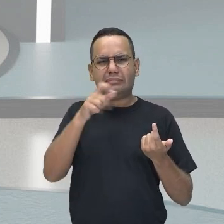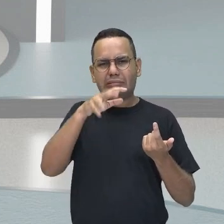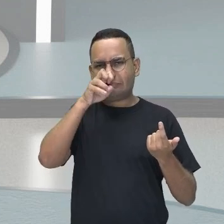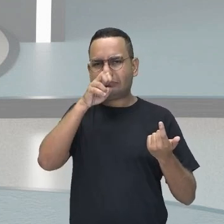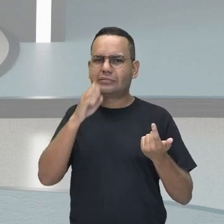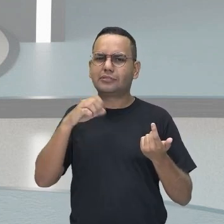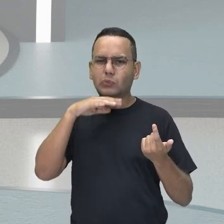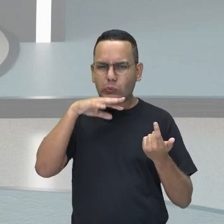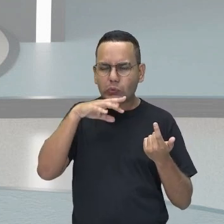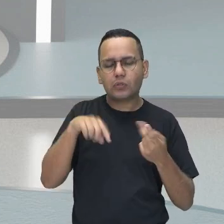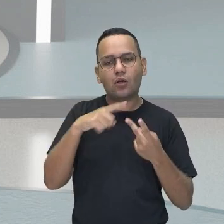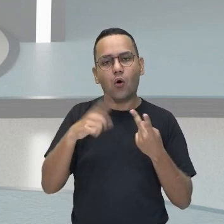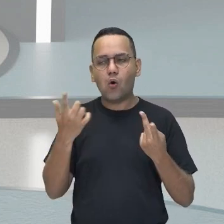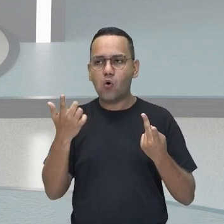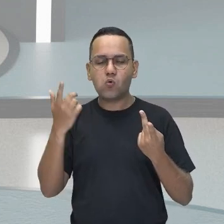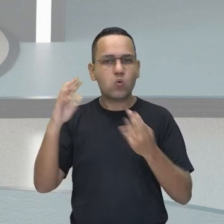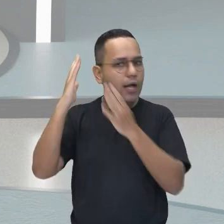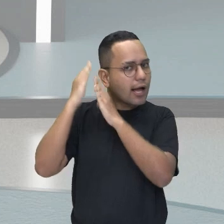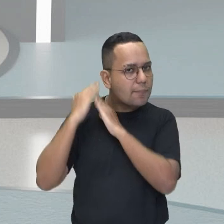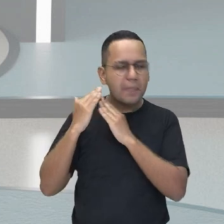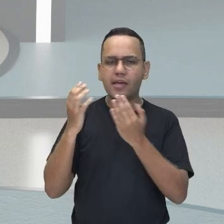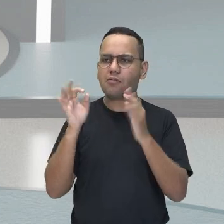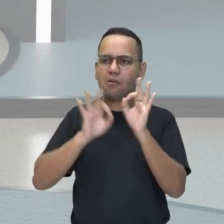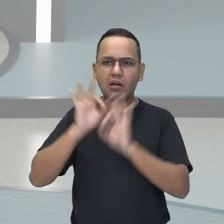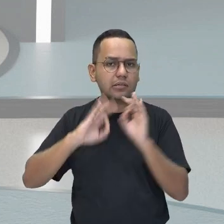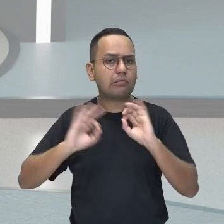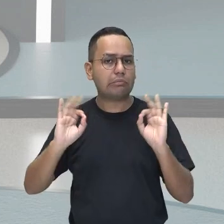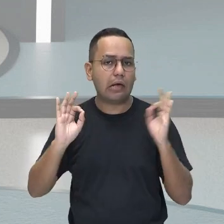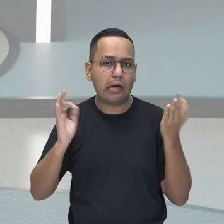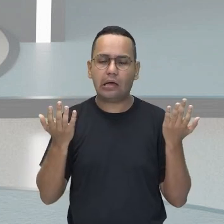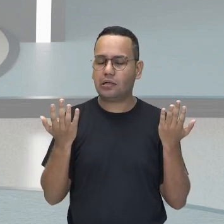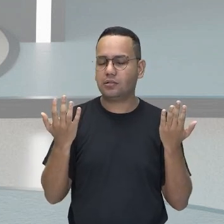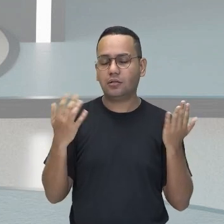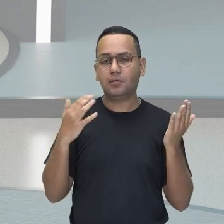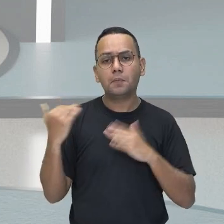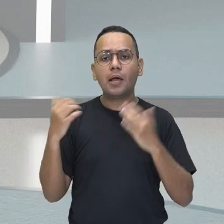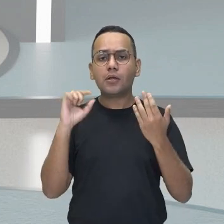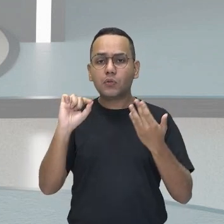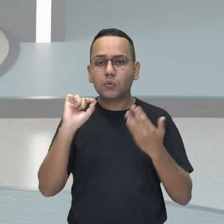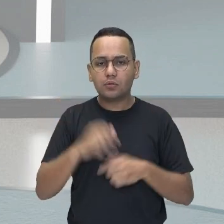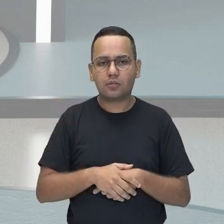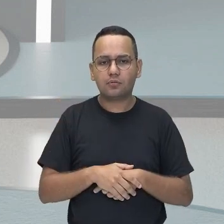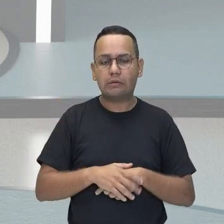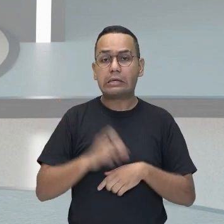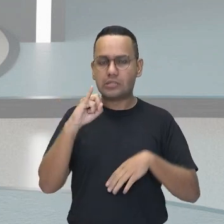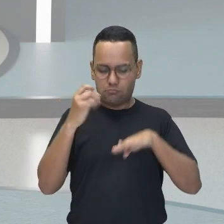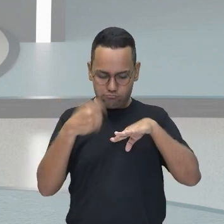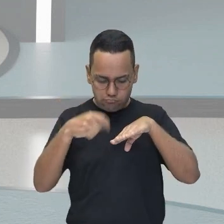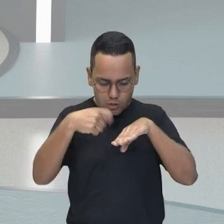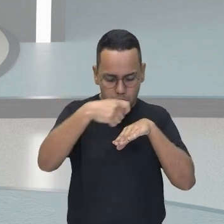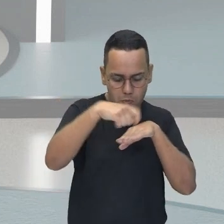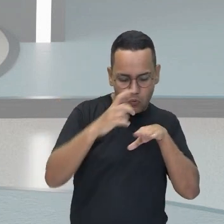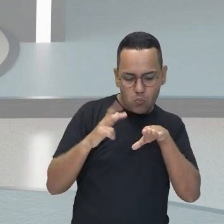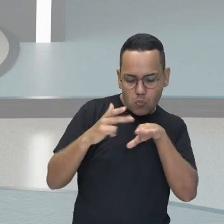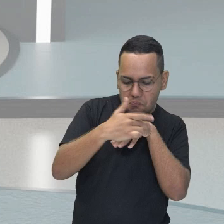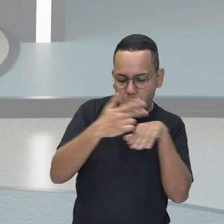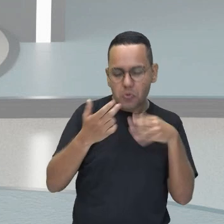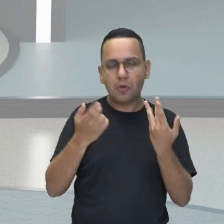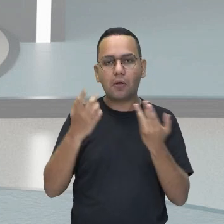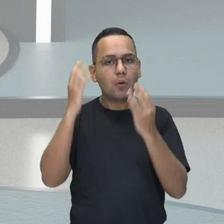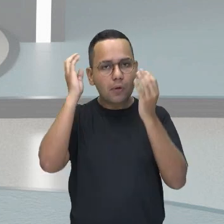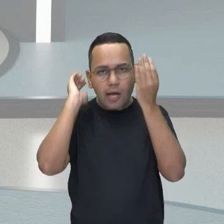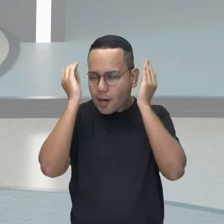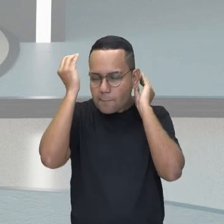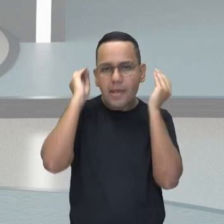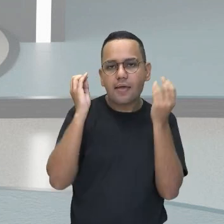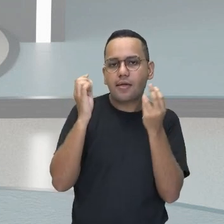e estar bem apresentável. Quando nós tomamos banho, escovamos os dentes, cuidamos das unhas, né? Temos aquele cuidado ali com o cabelo,